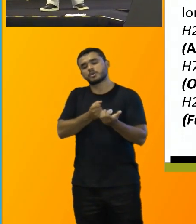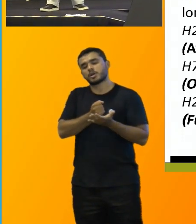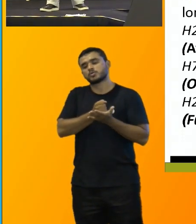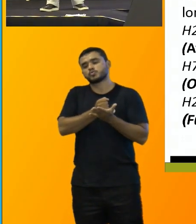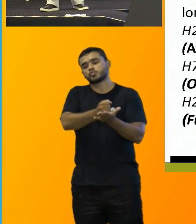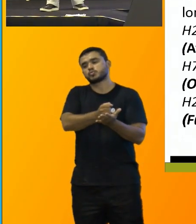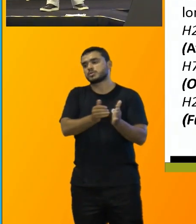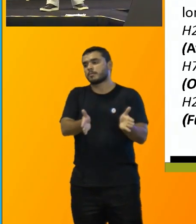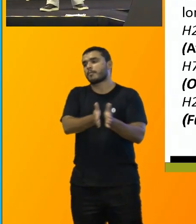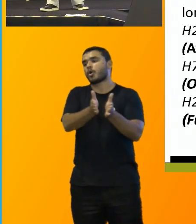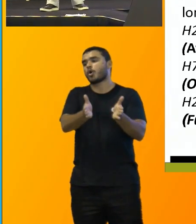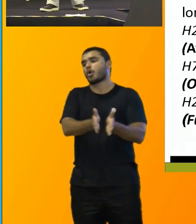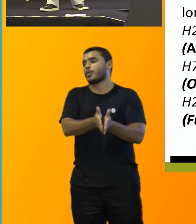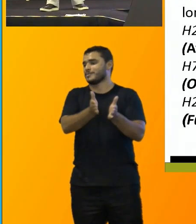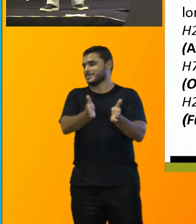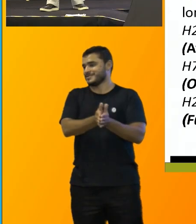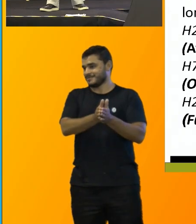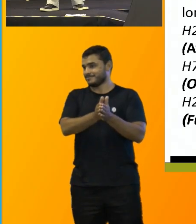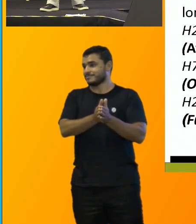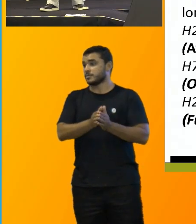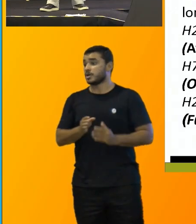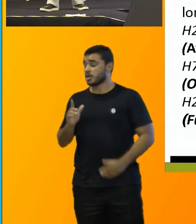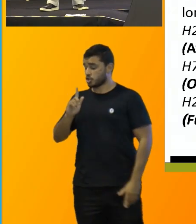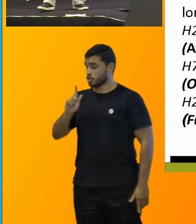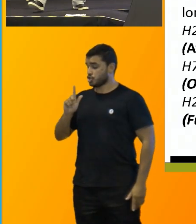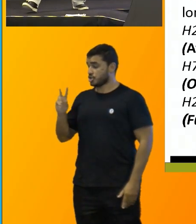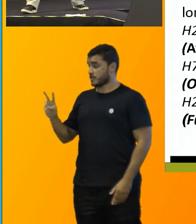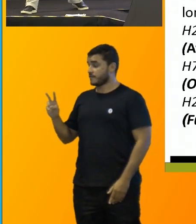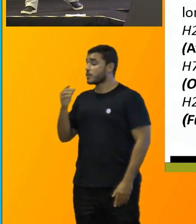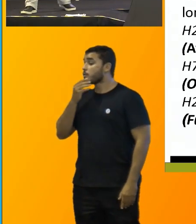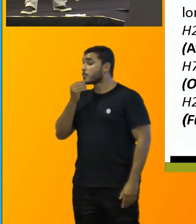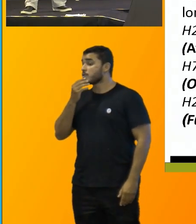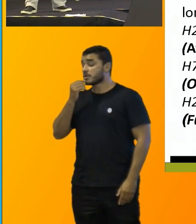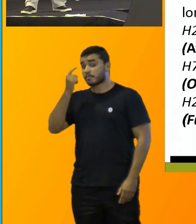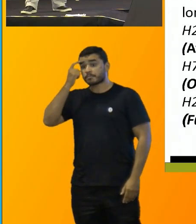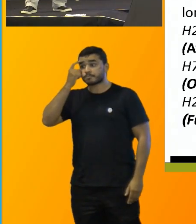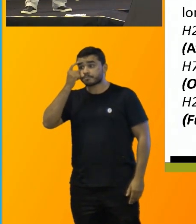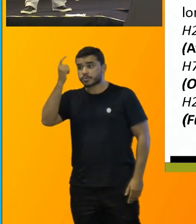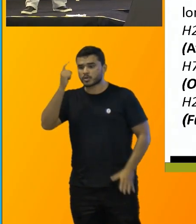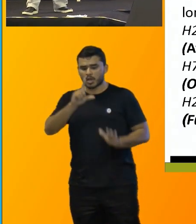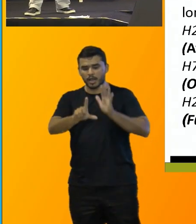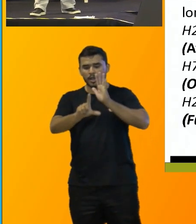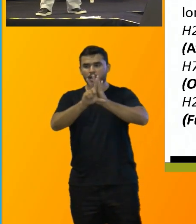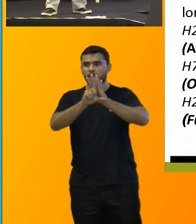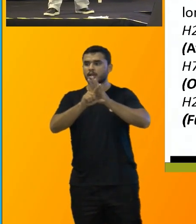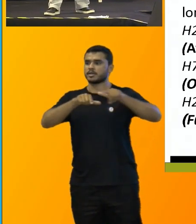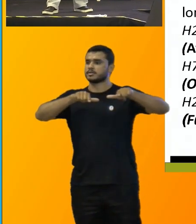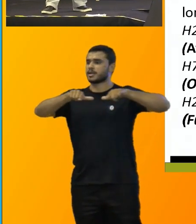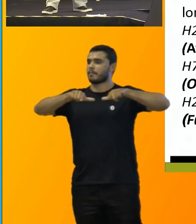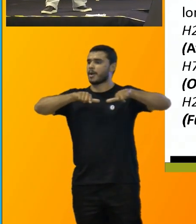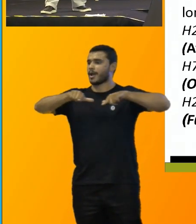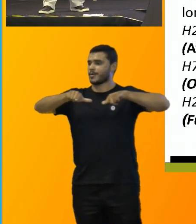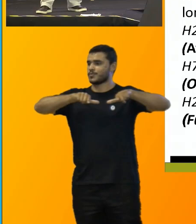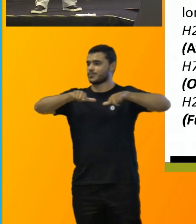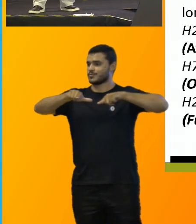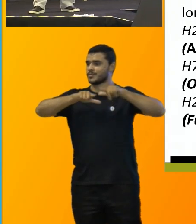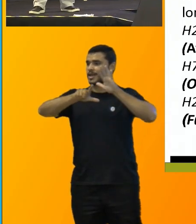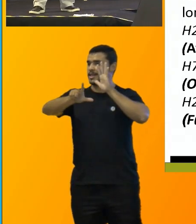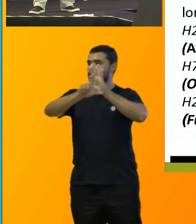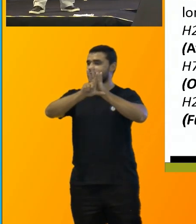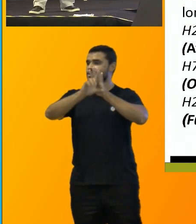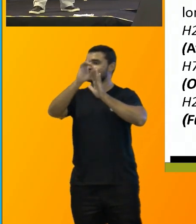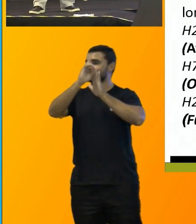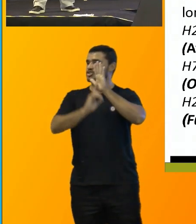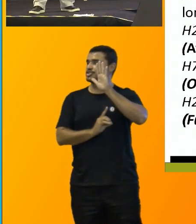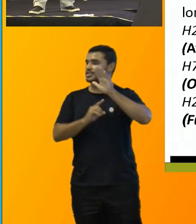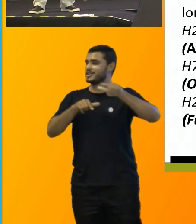foi criado, vamos dizer assim, a imagem do criador das leis trabalhistas. É como se as